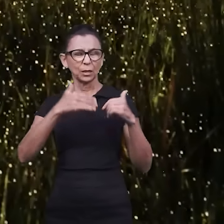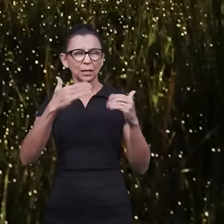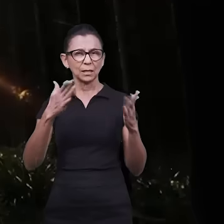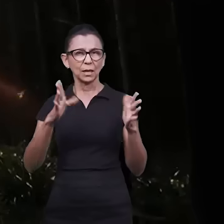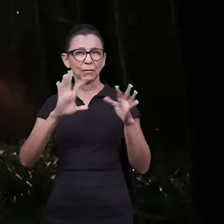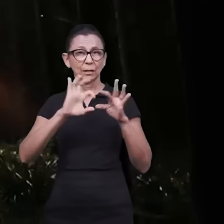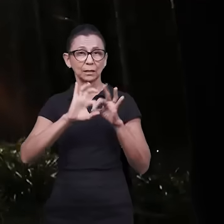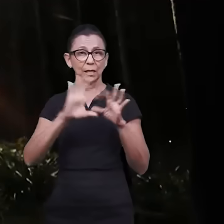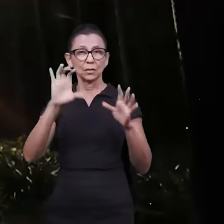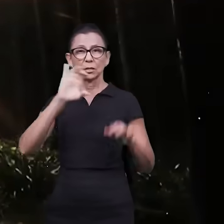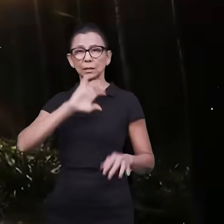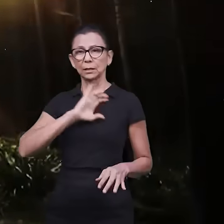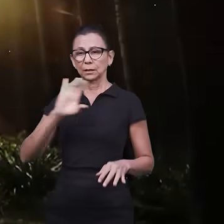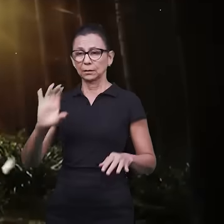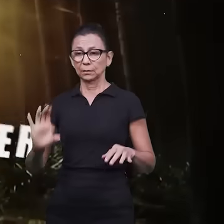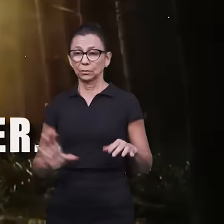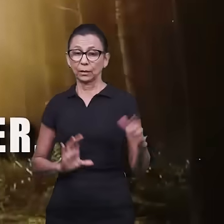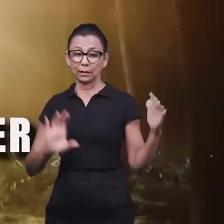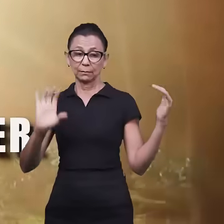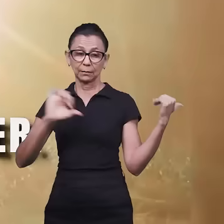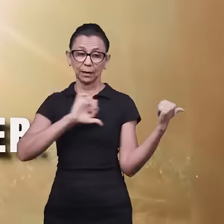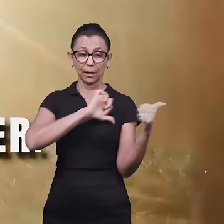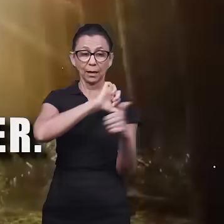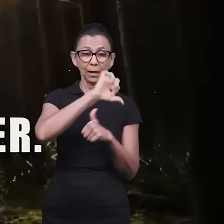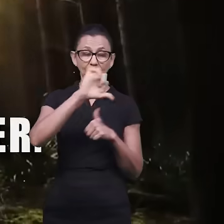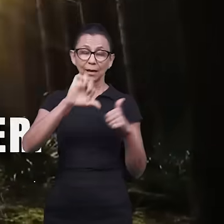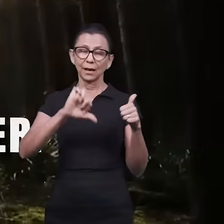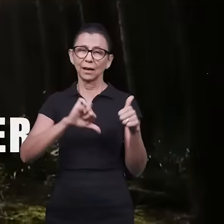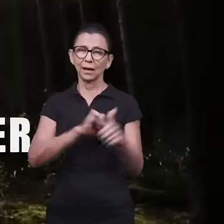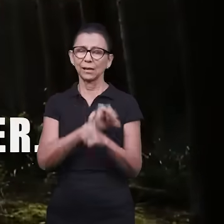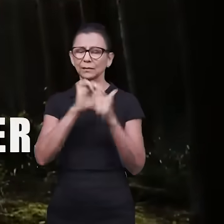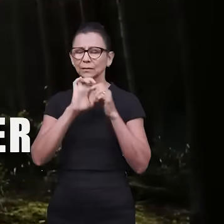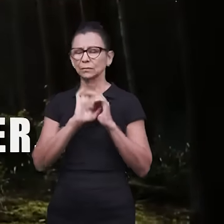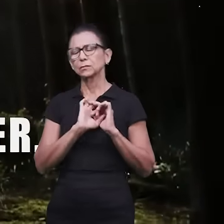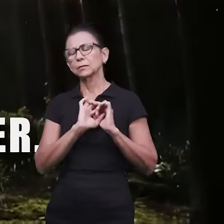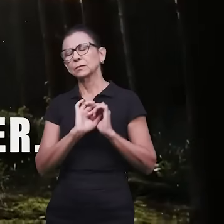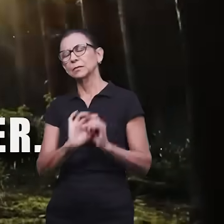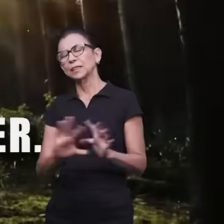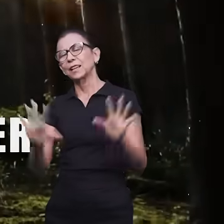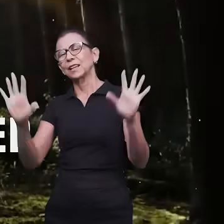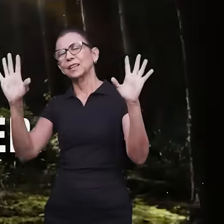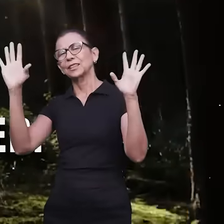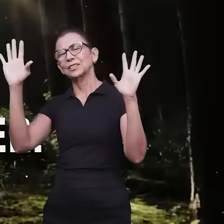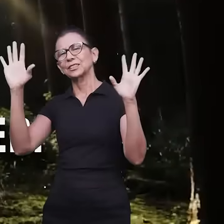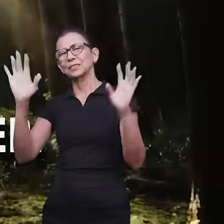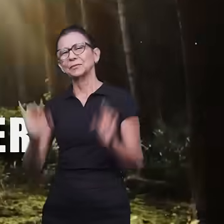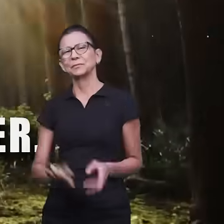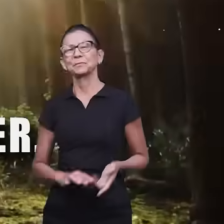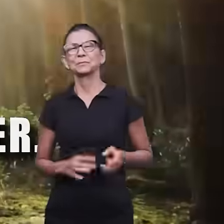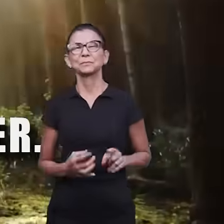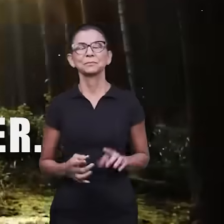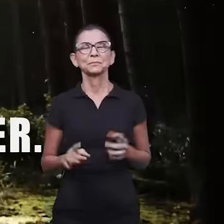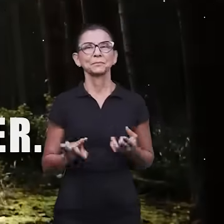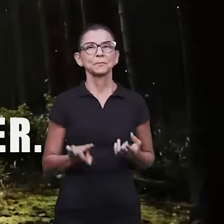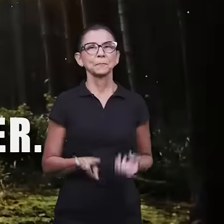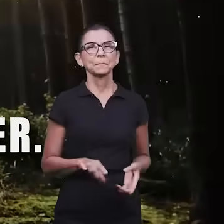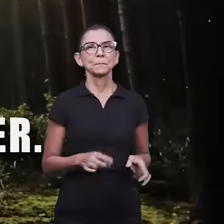nascer. Abre o coração e deixa Cristo entrar e o sol em ti